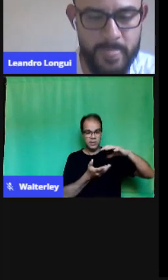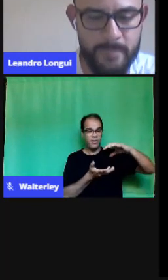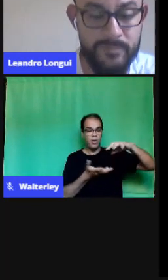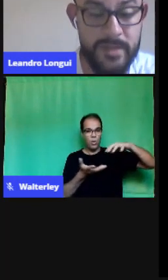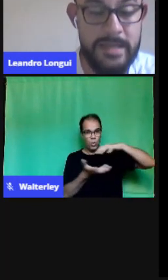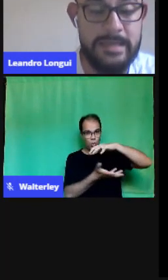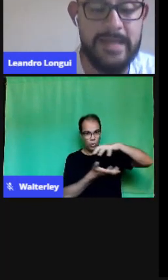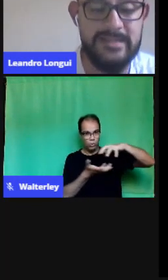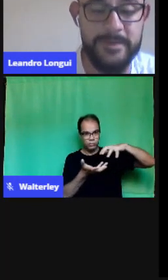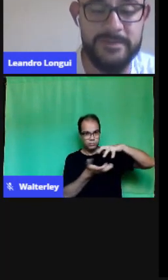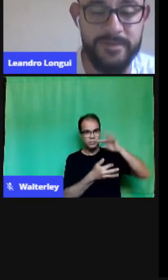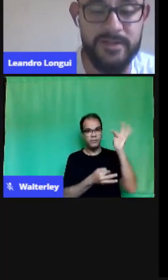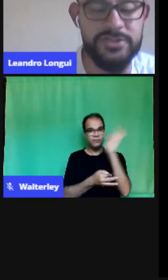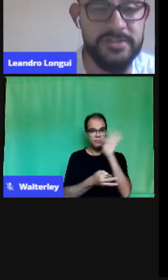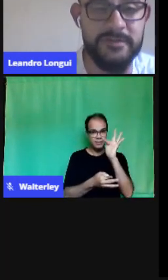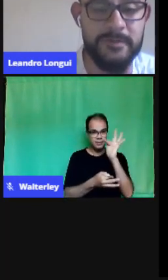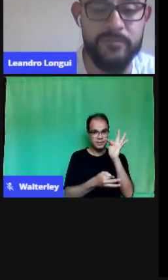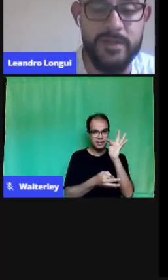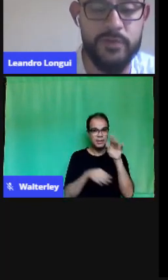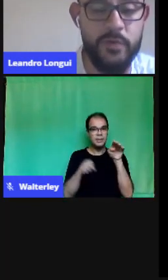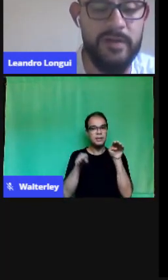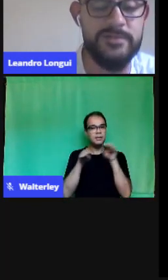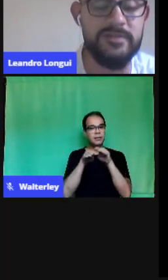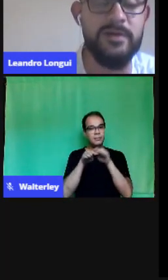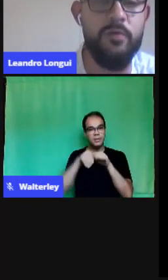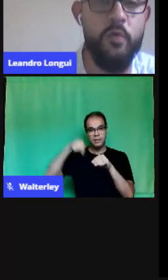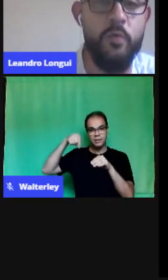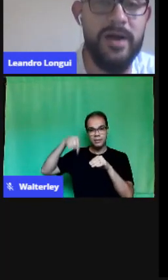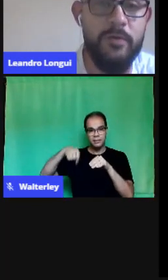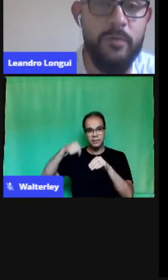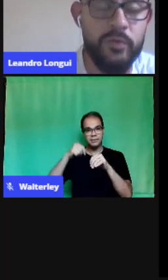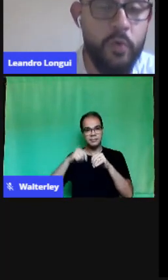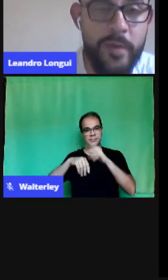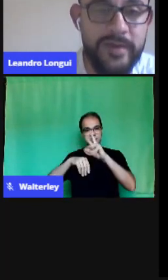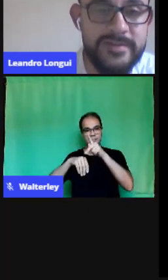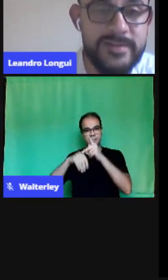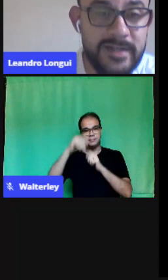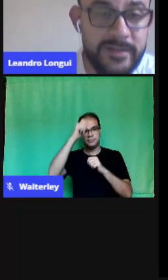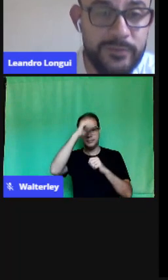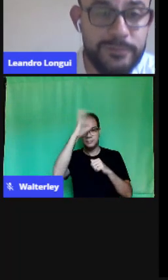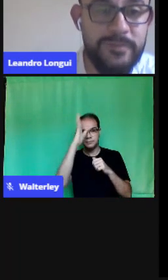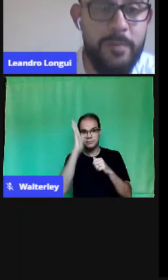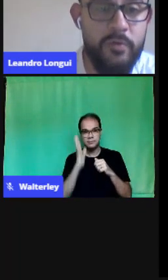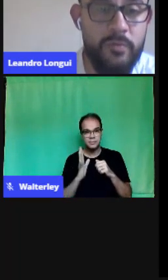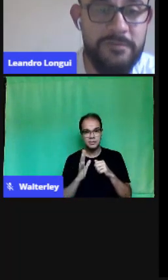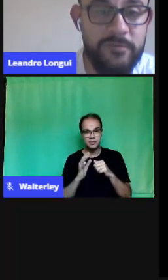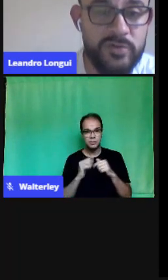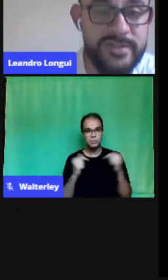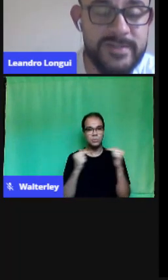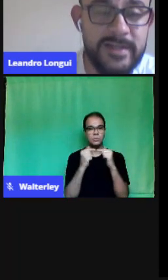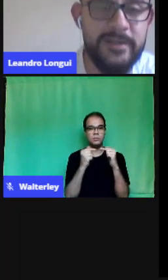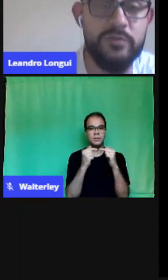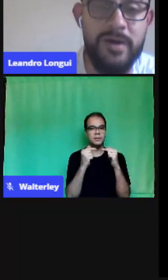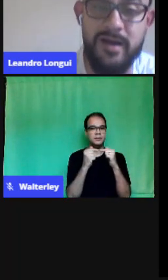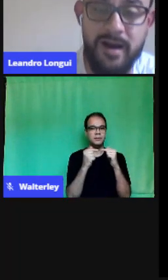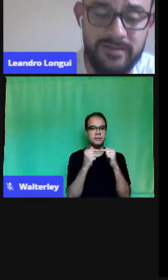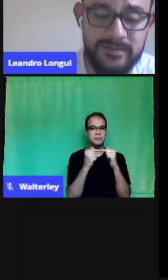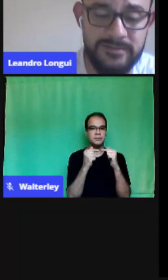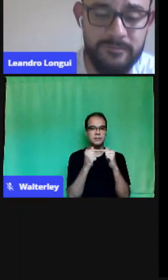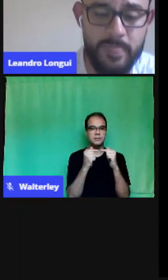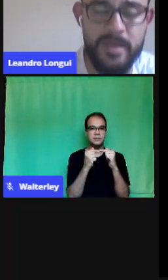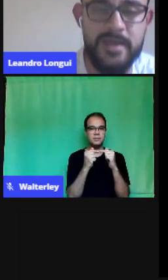Europa. Nessa perspectiva, escolhemos então um documento escrito, né, uma fonte escrita,